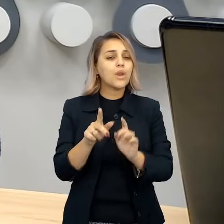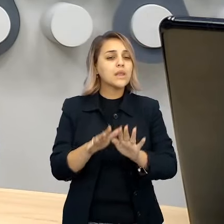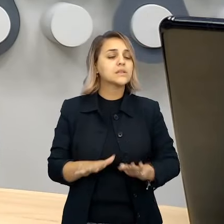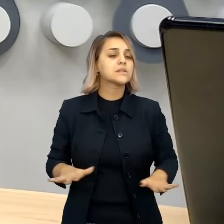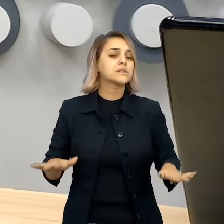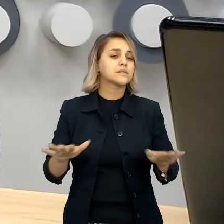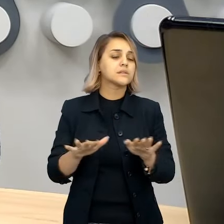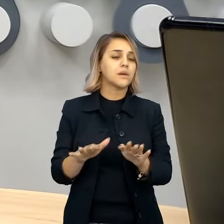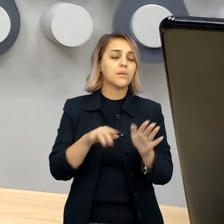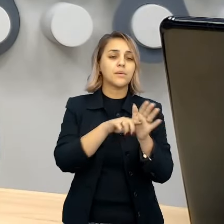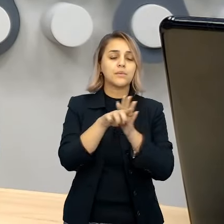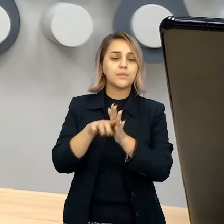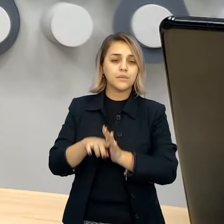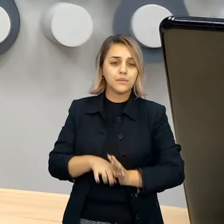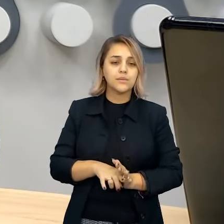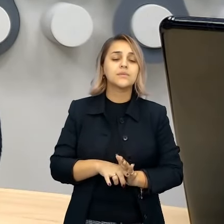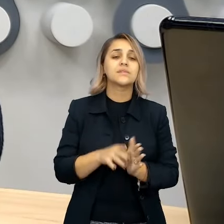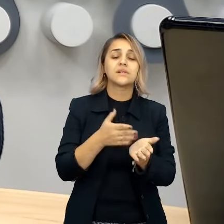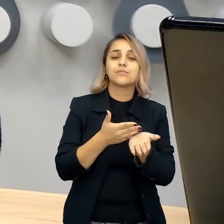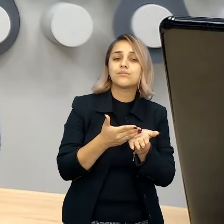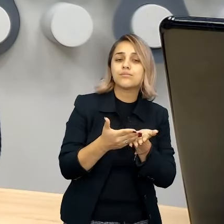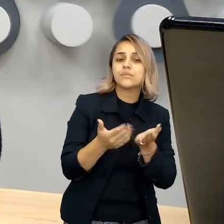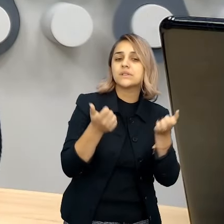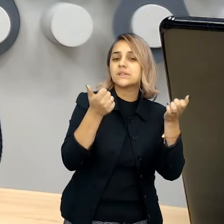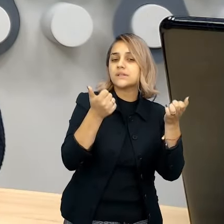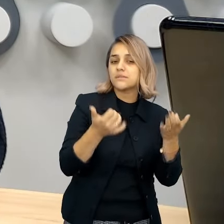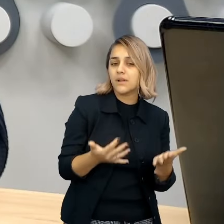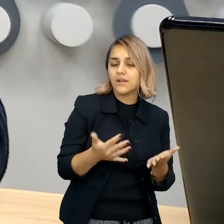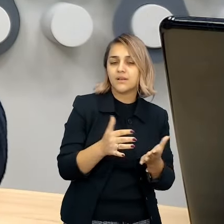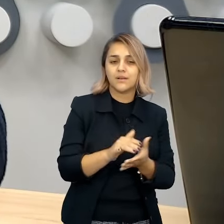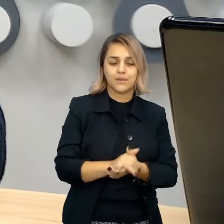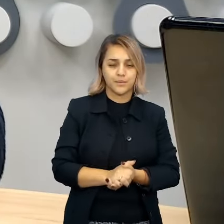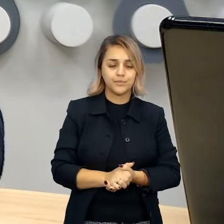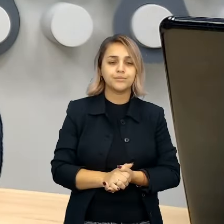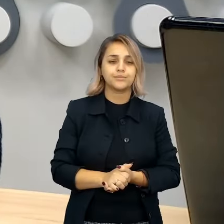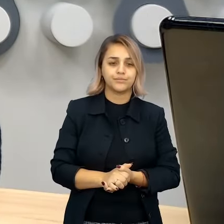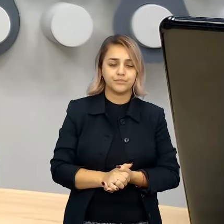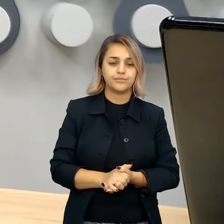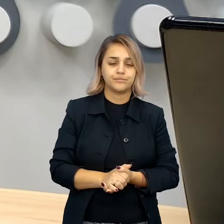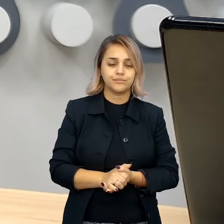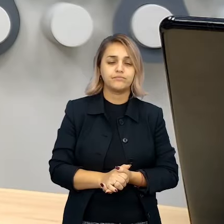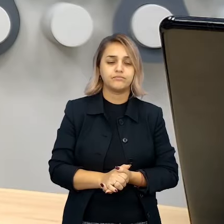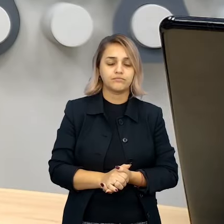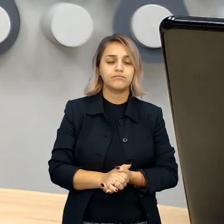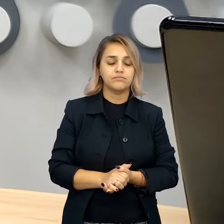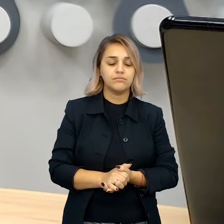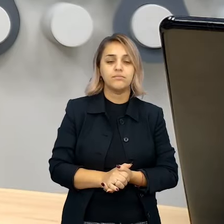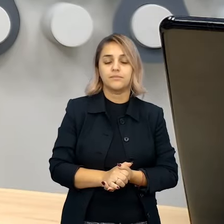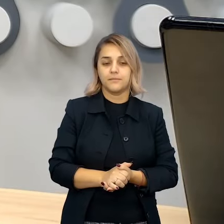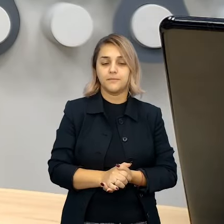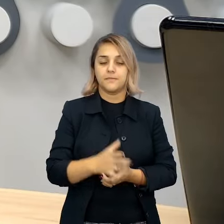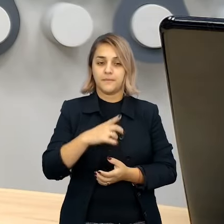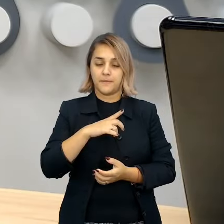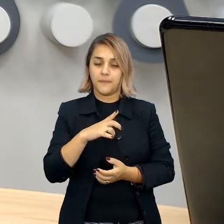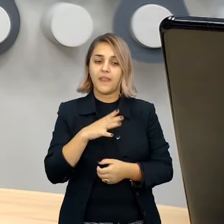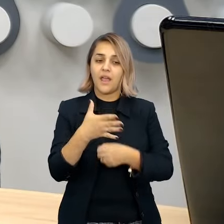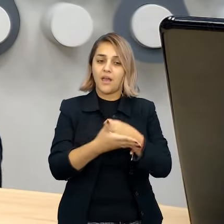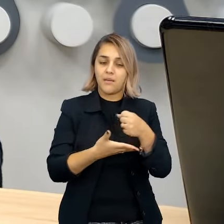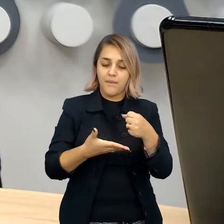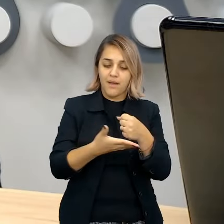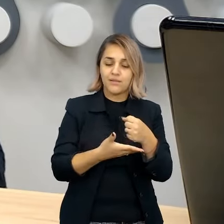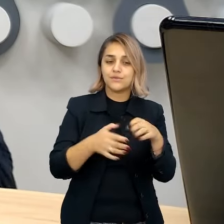fica bem específico o que acontece. Os eixos estruturantes dessa